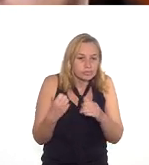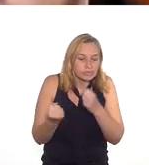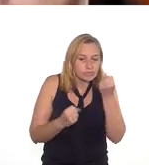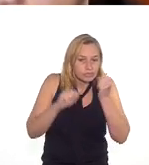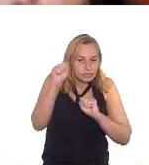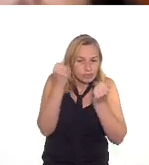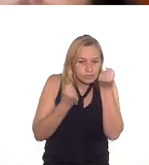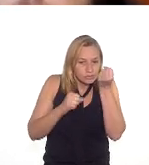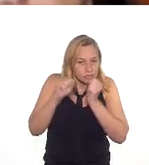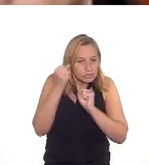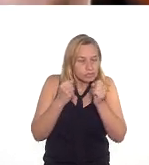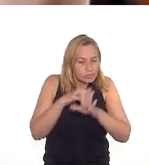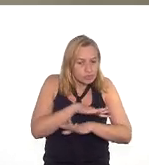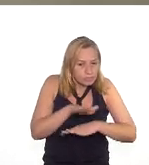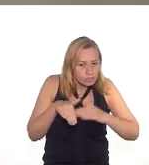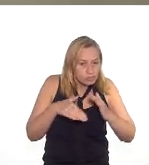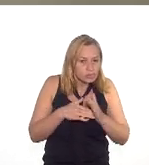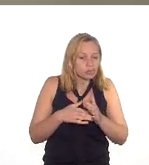todos os...